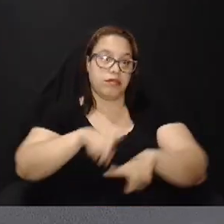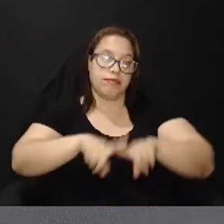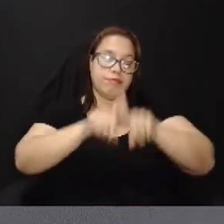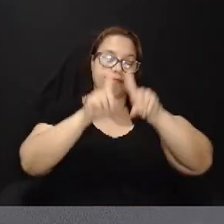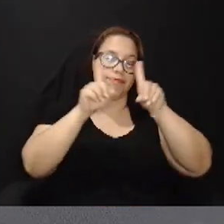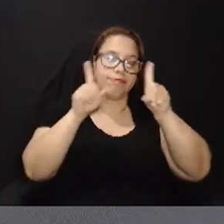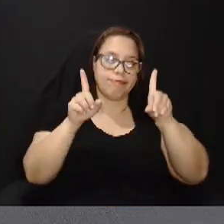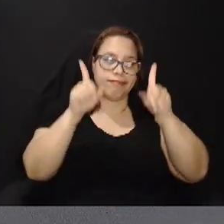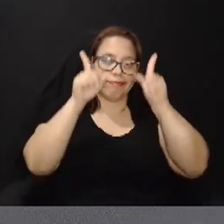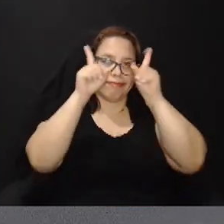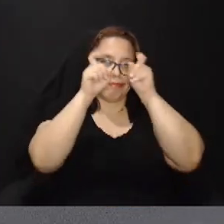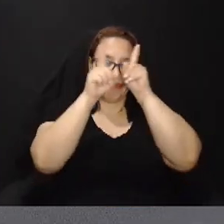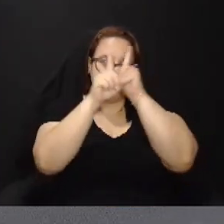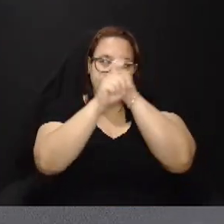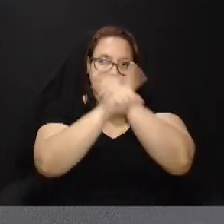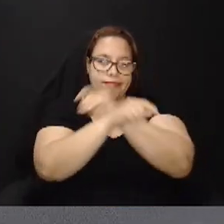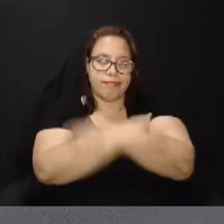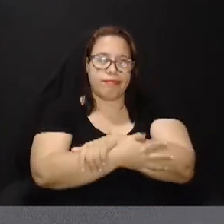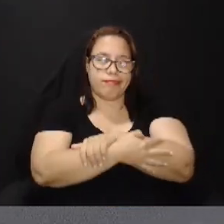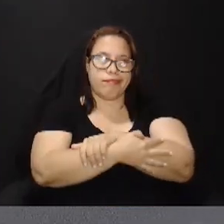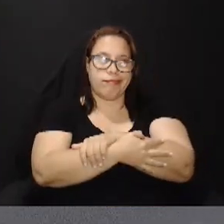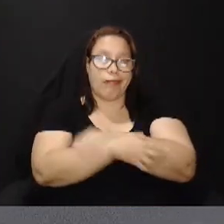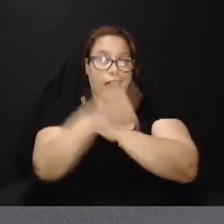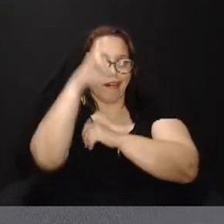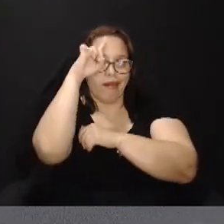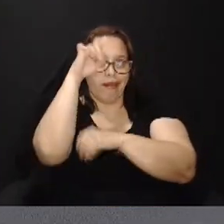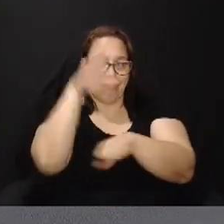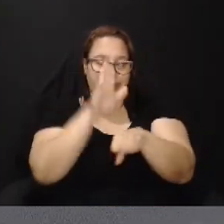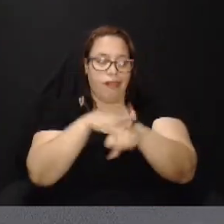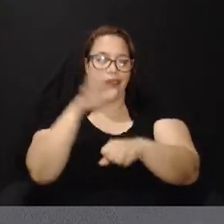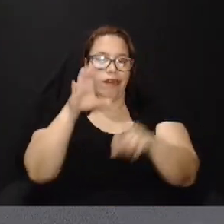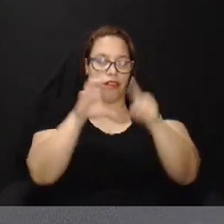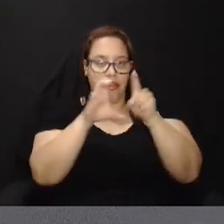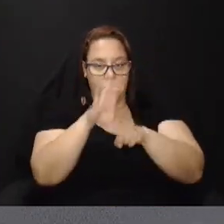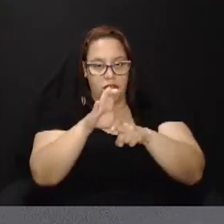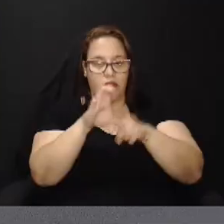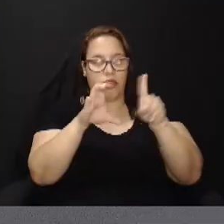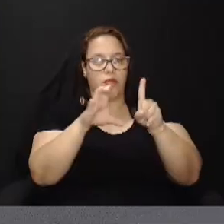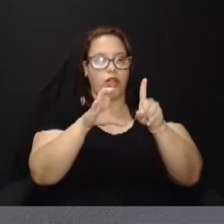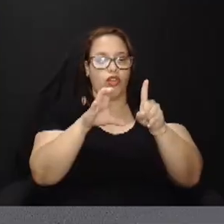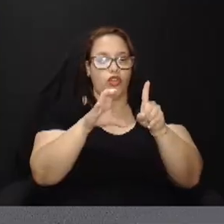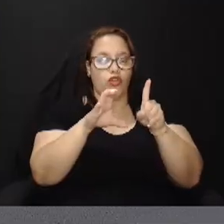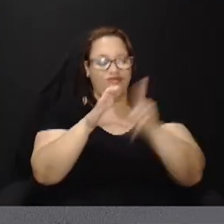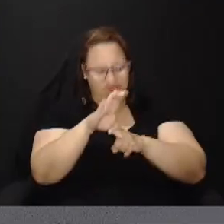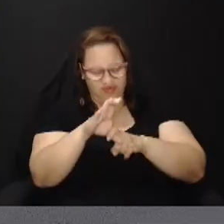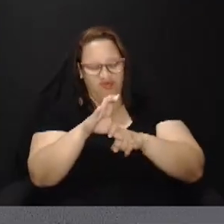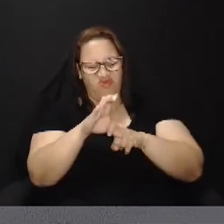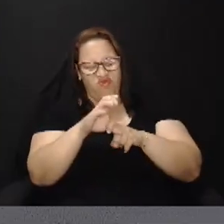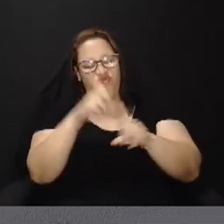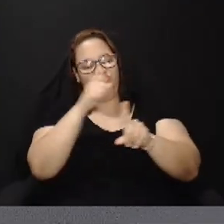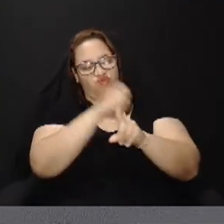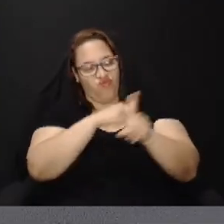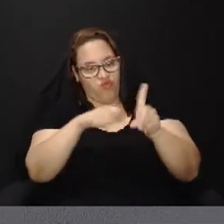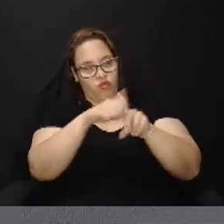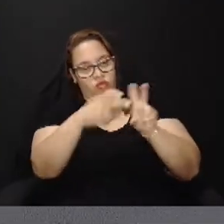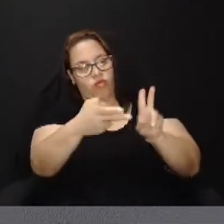difícil, porque cada dia mais as pessoas dependem do SUS, então a dependência do SUS aumenta cada vez mais